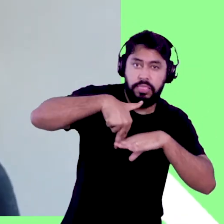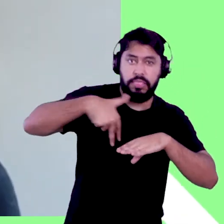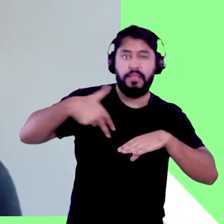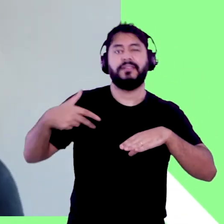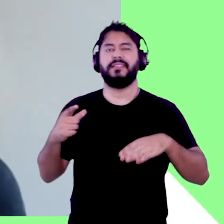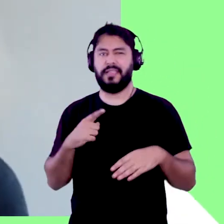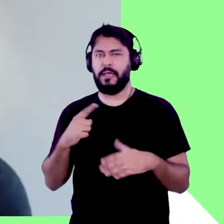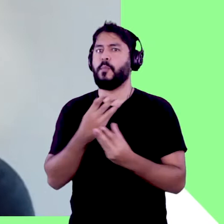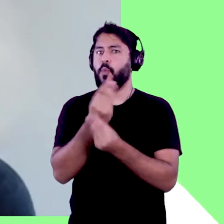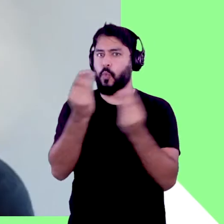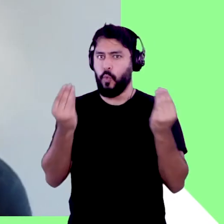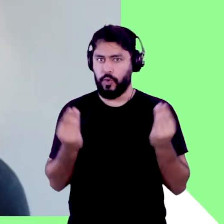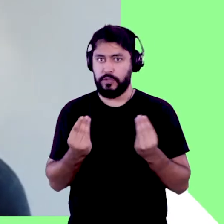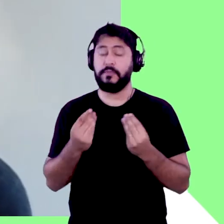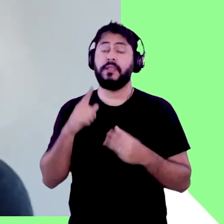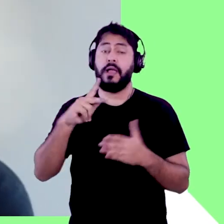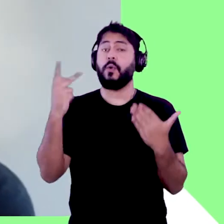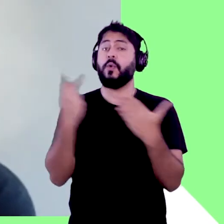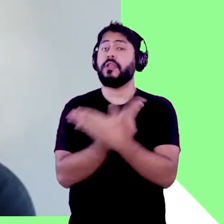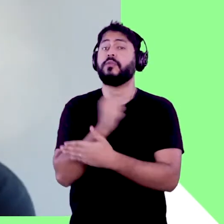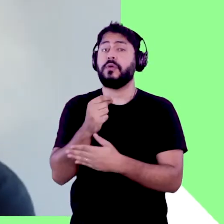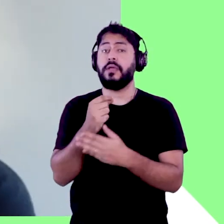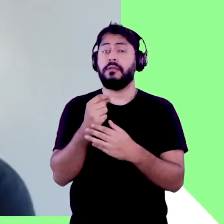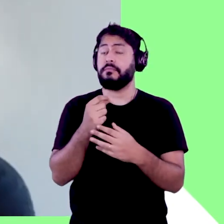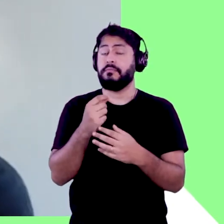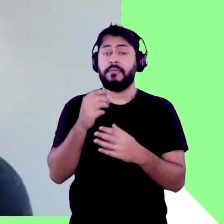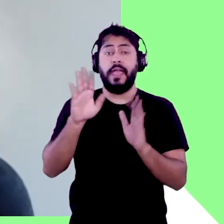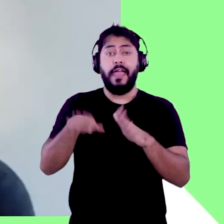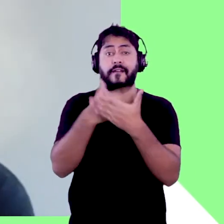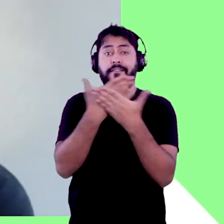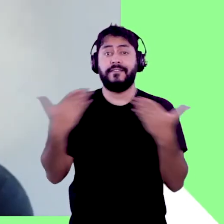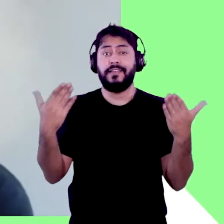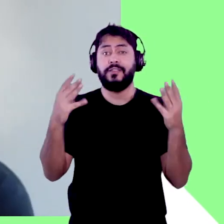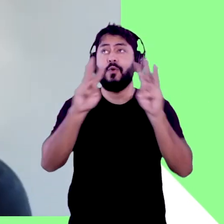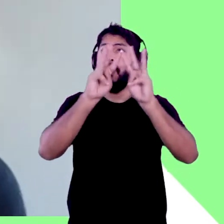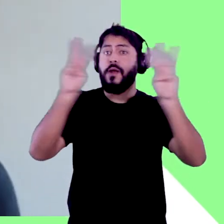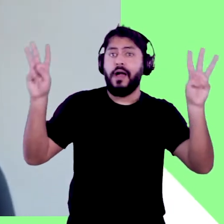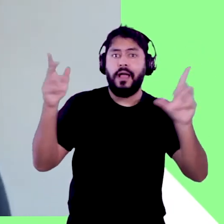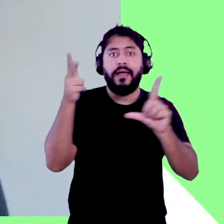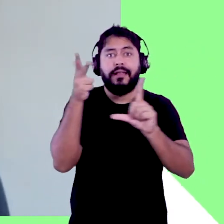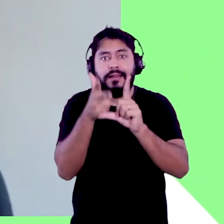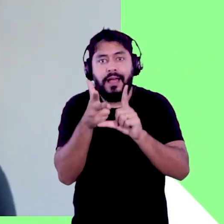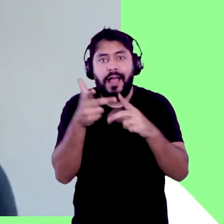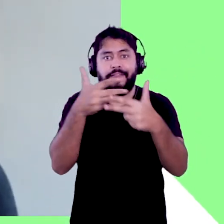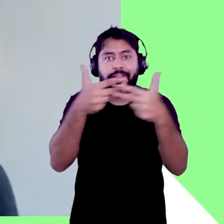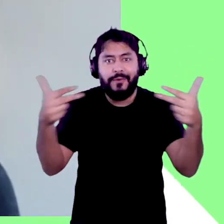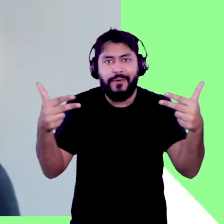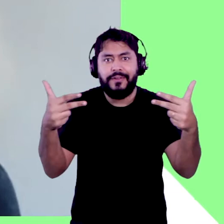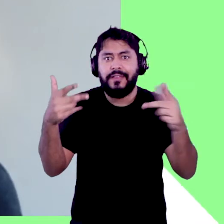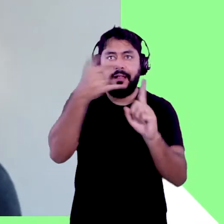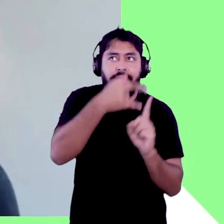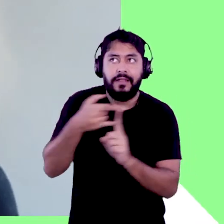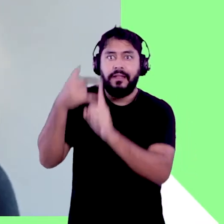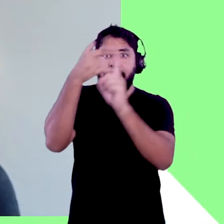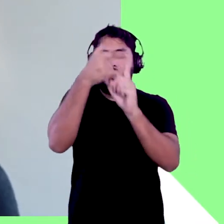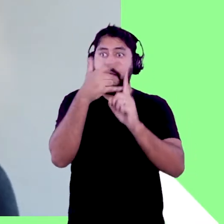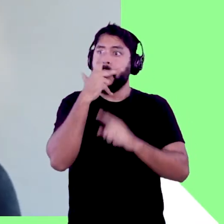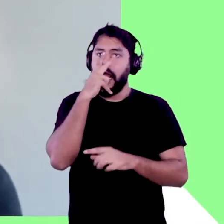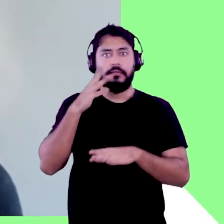Acaba que os eventos online, elas possibilitam mais acesso para as pessoas, né? Então,